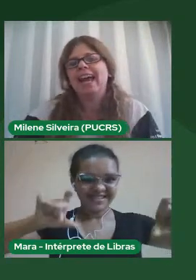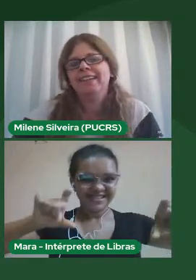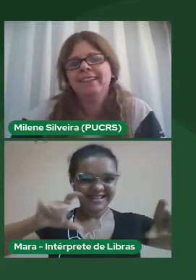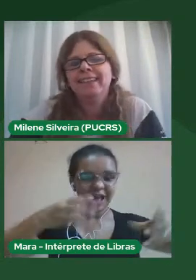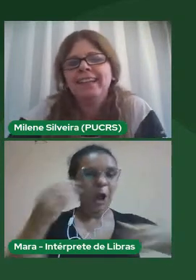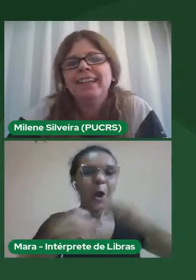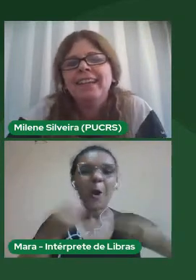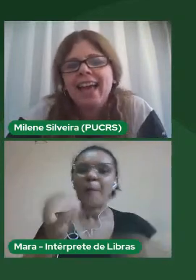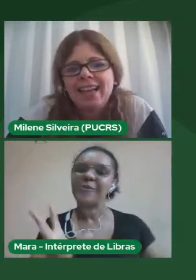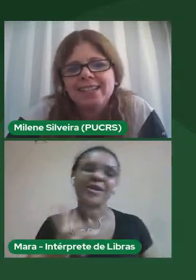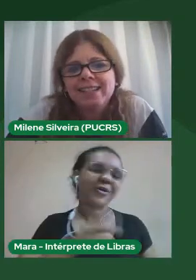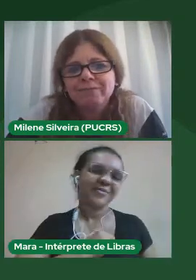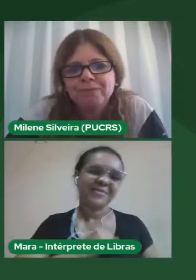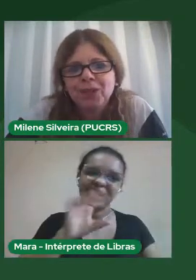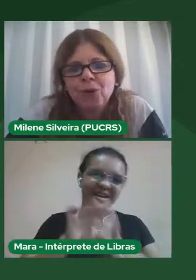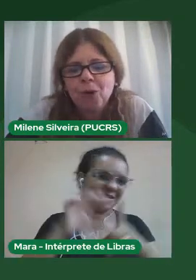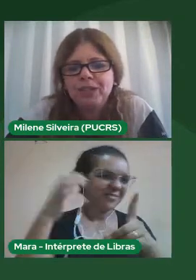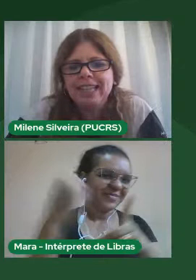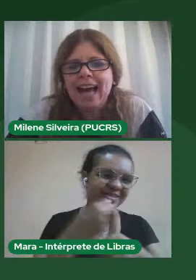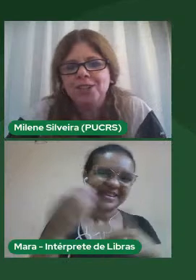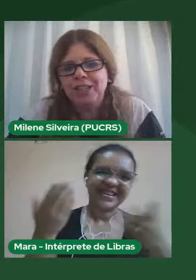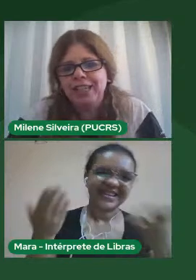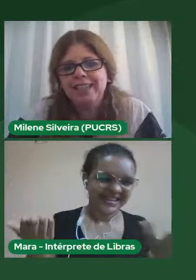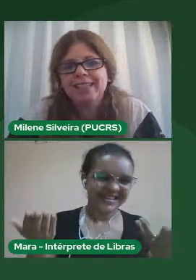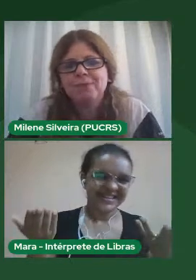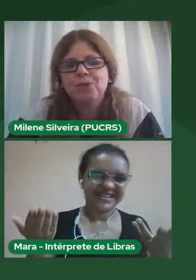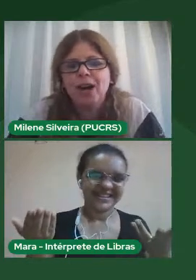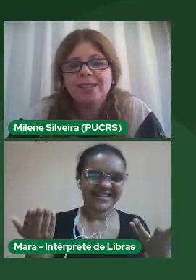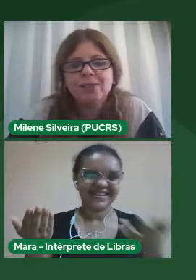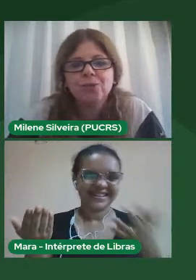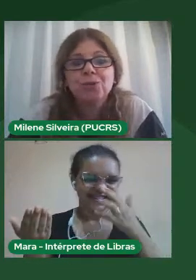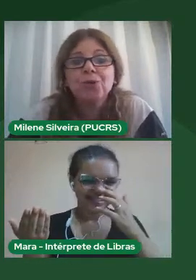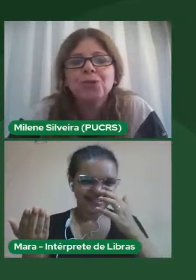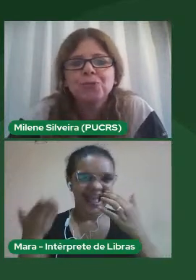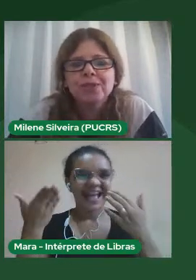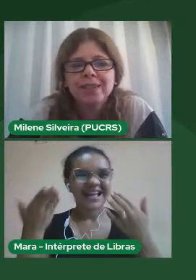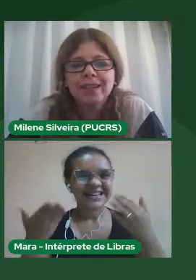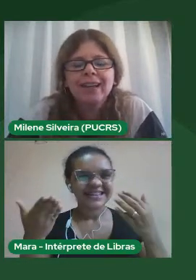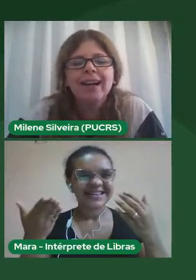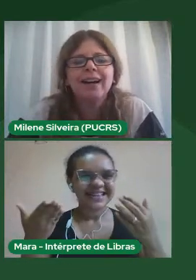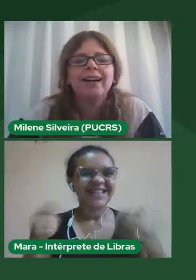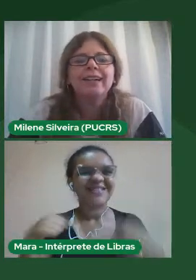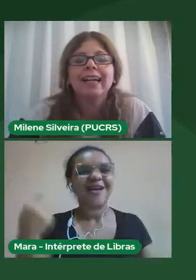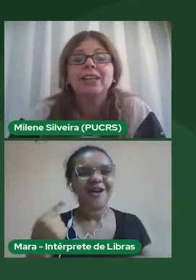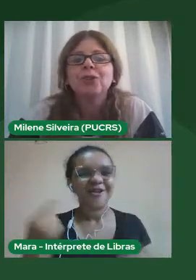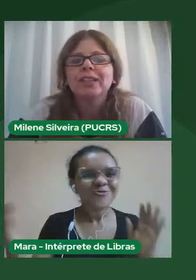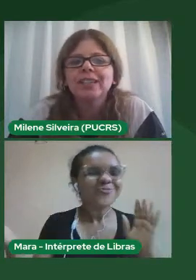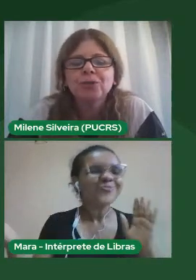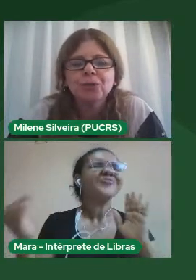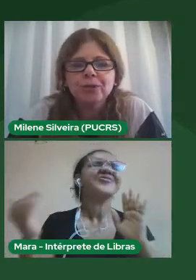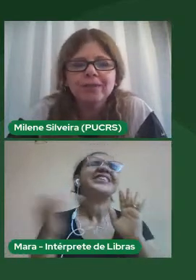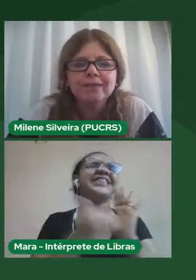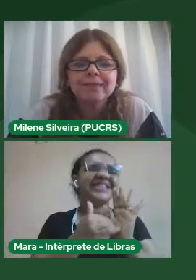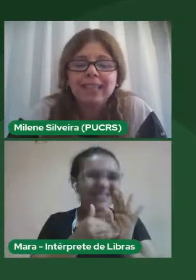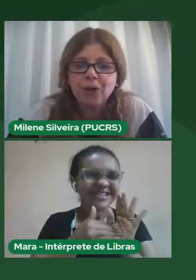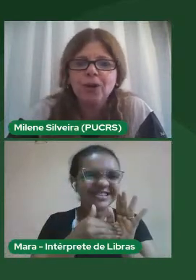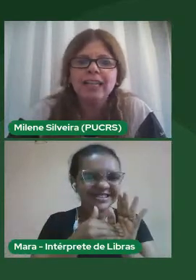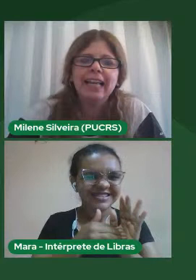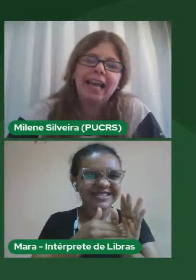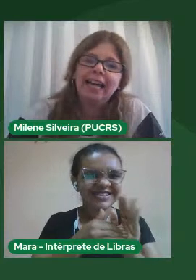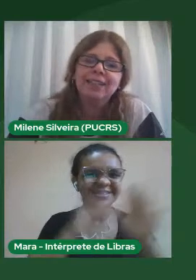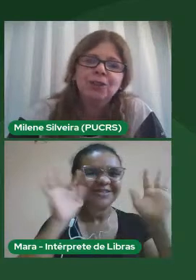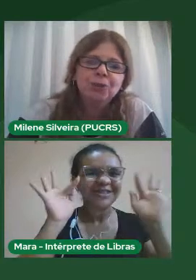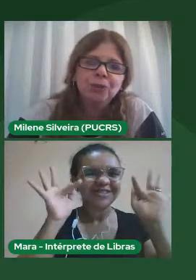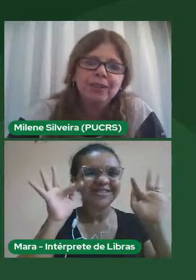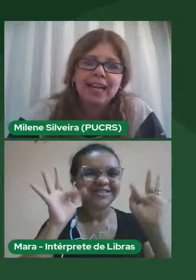família que é essa comunidade? Aqui estamos nós, os últimos, retornando da